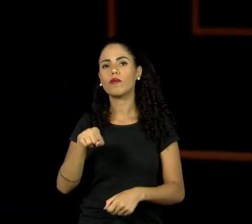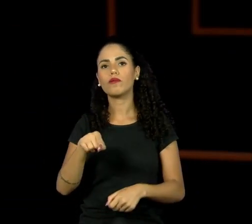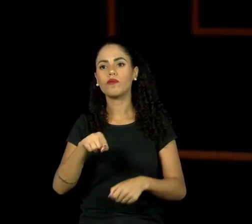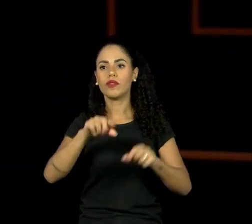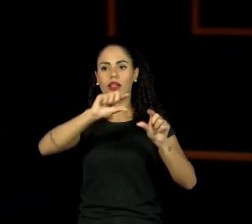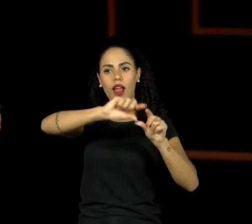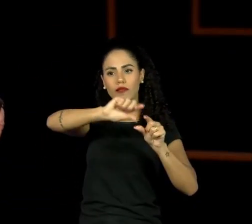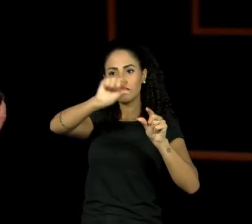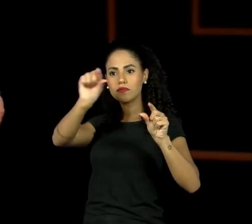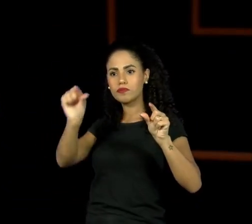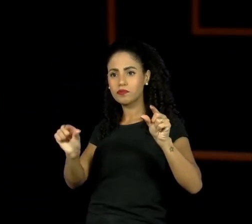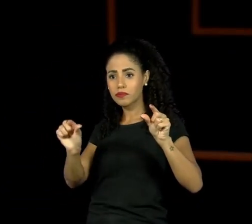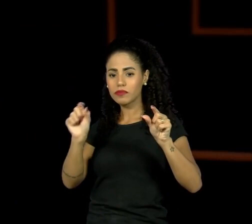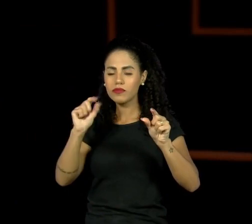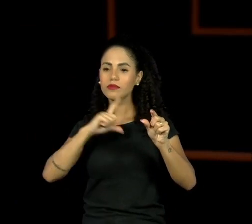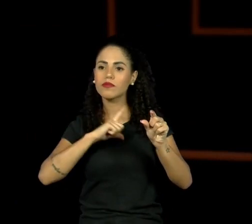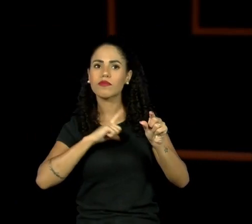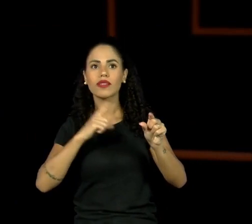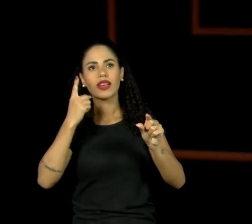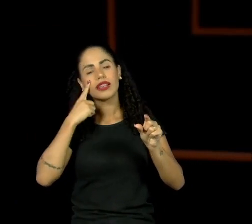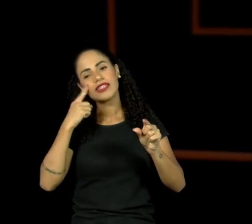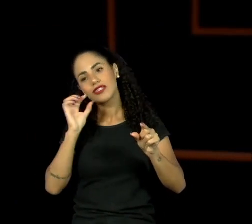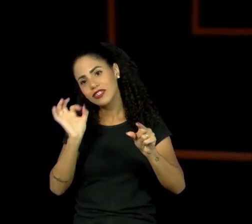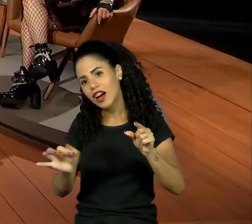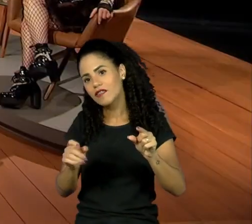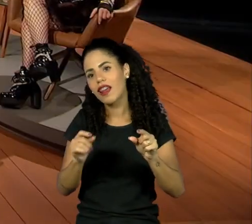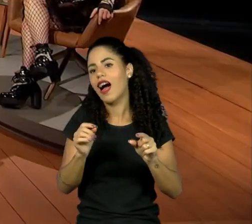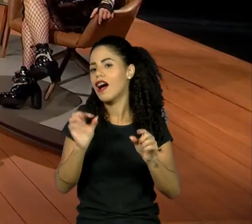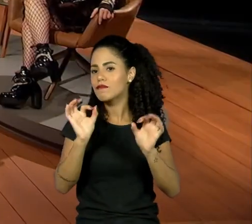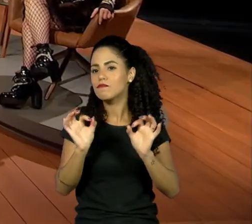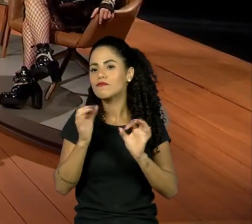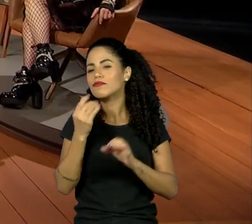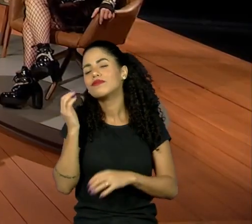Ordem e Progresso era o cantinho do vovô.